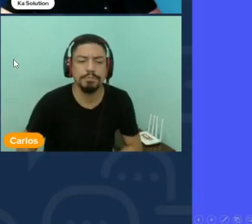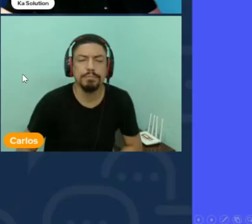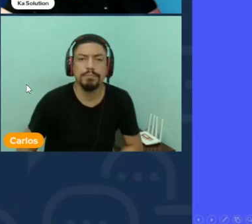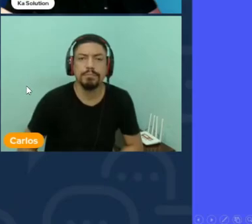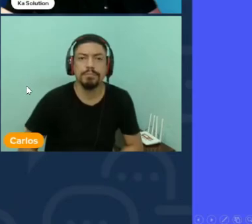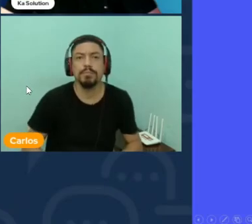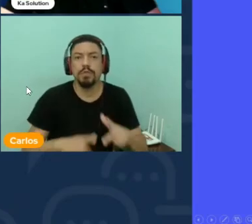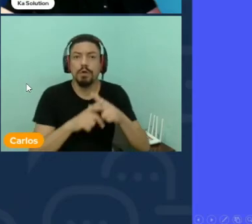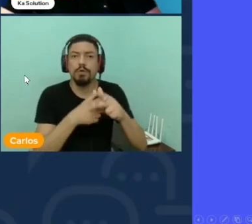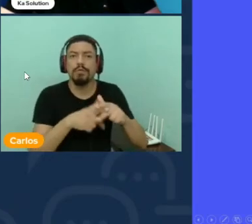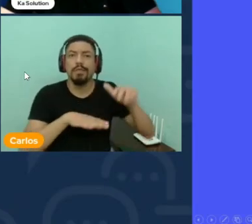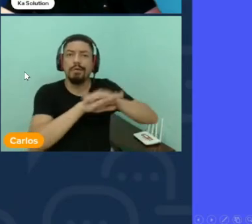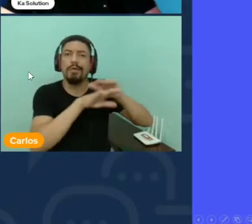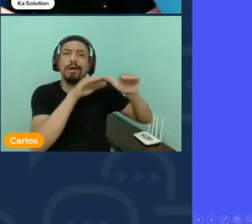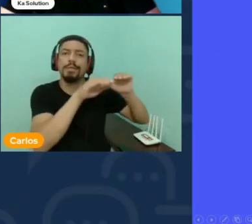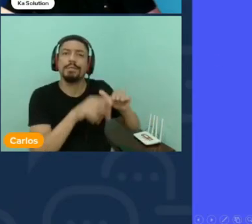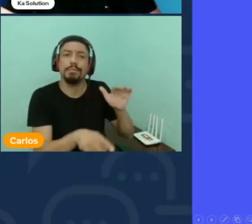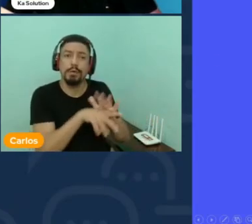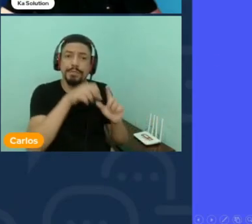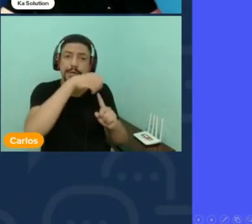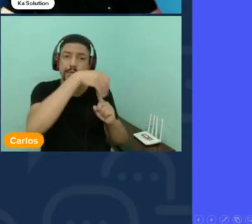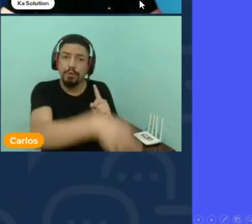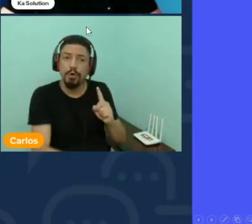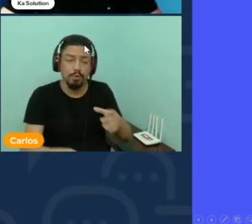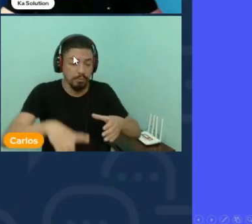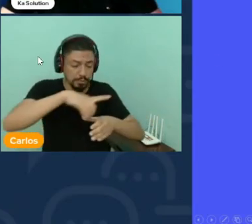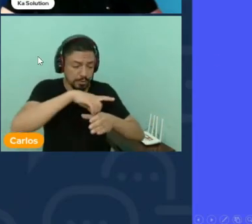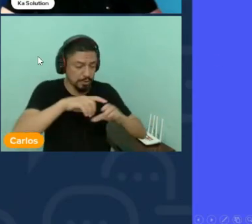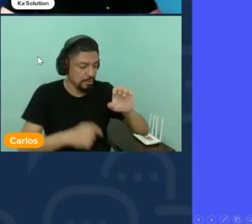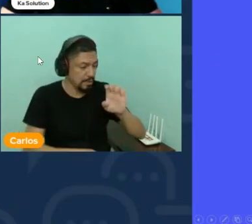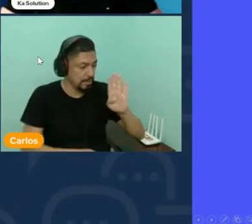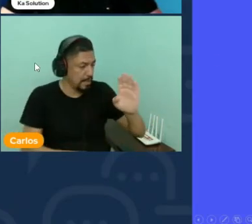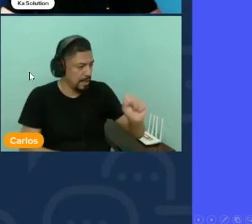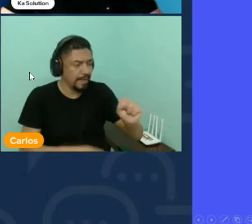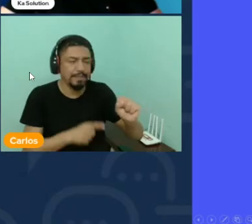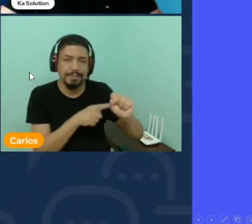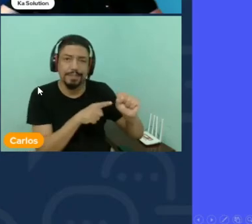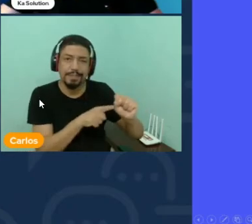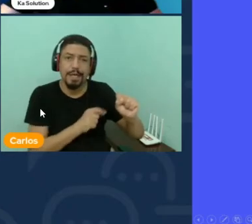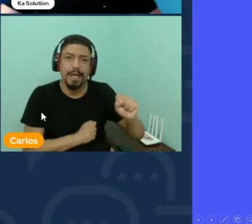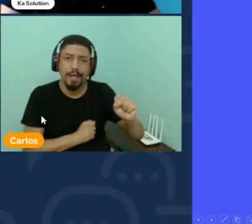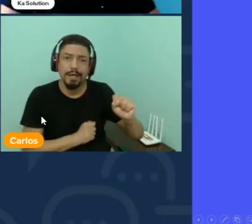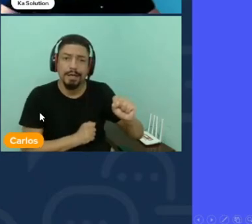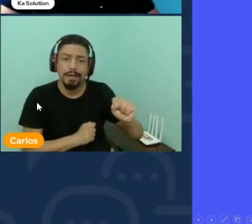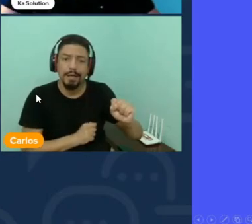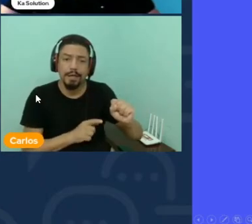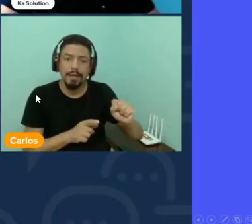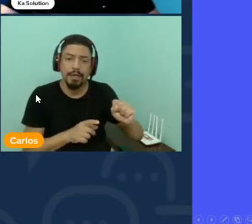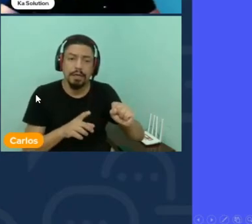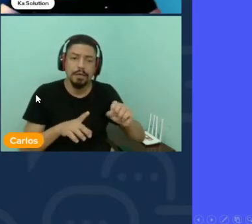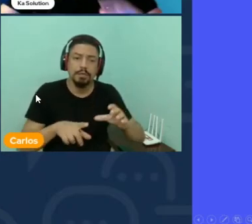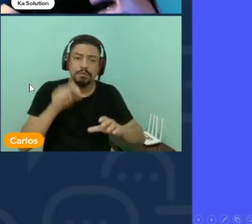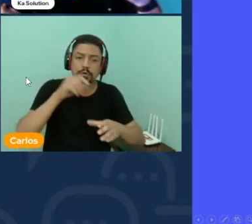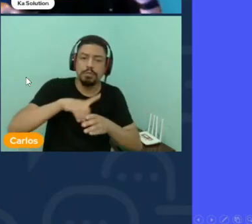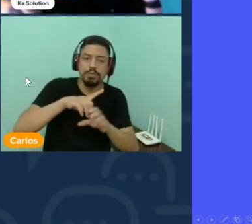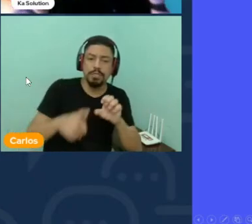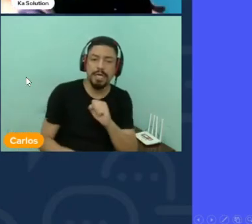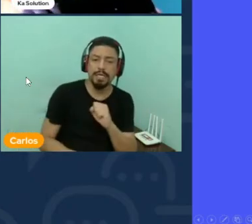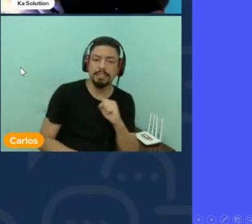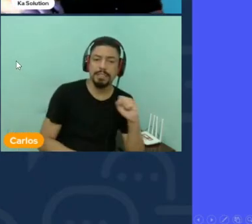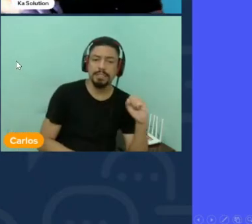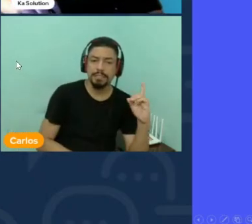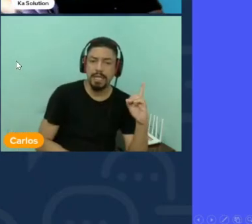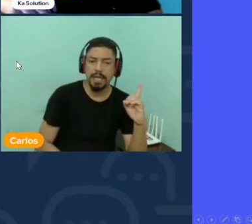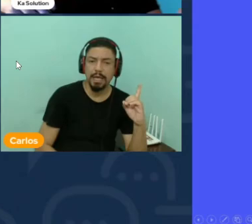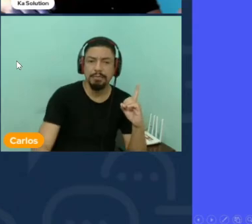lá o armazenamento desse servidor, os discos, o EBS. É um disco SSD? É um disco